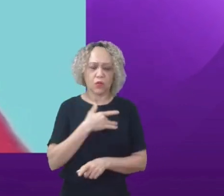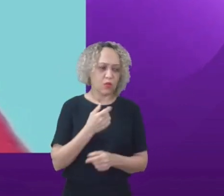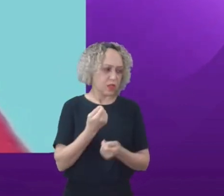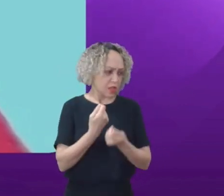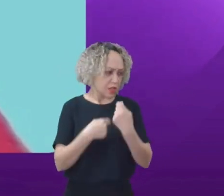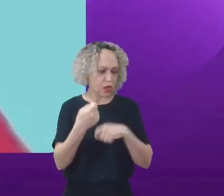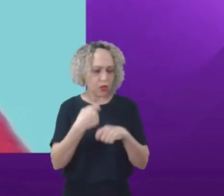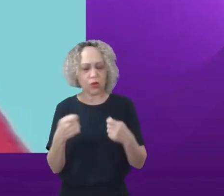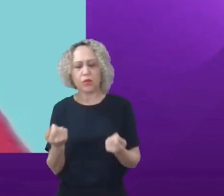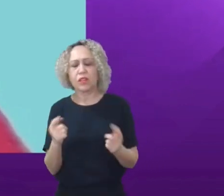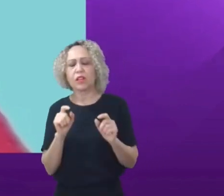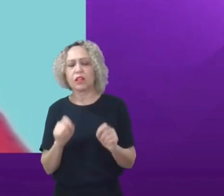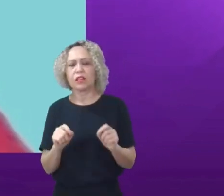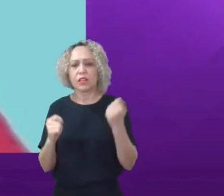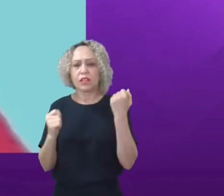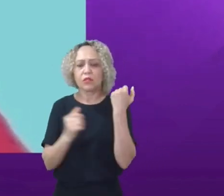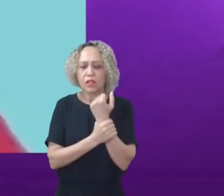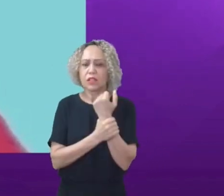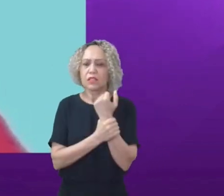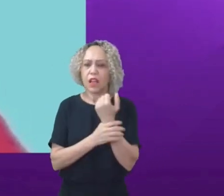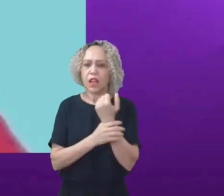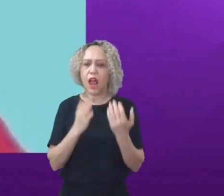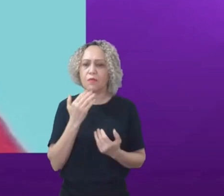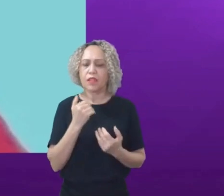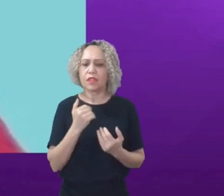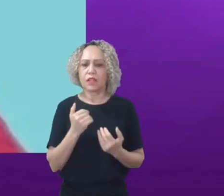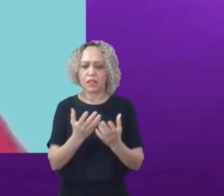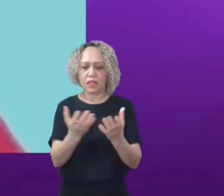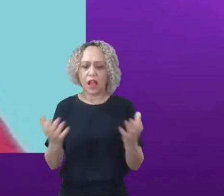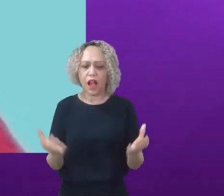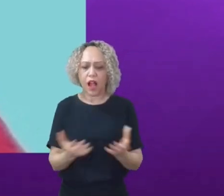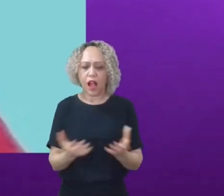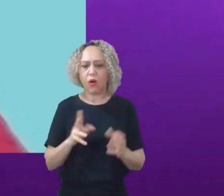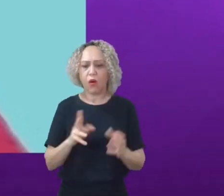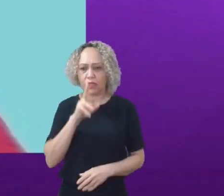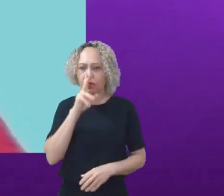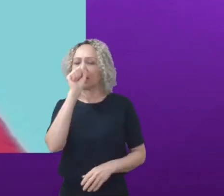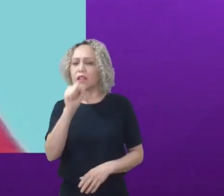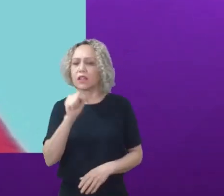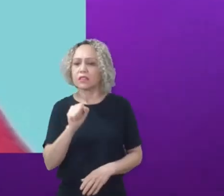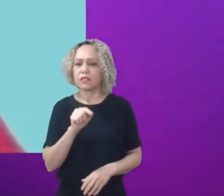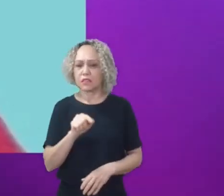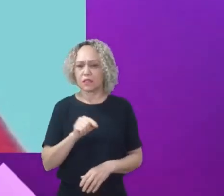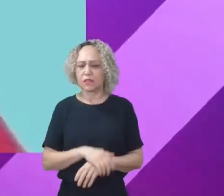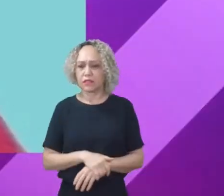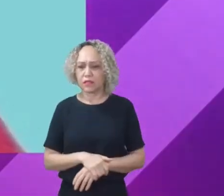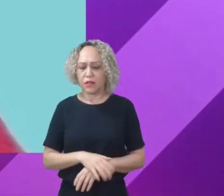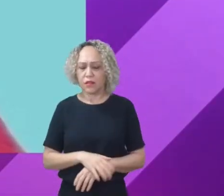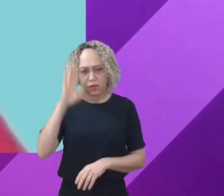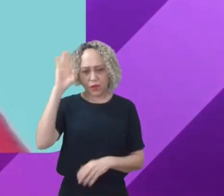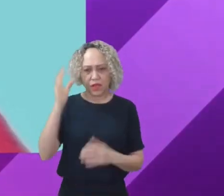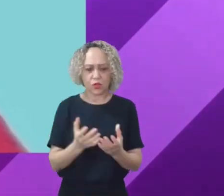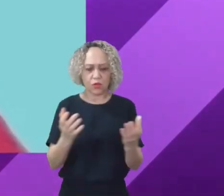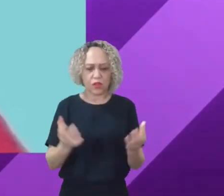saber o que está comendo, de ter segurança alimentar. E a horta, ela fortalece isso, principalmente com aquelas